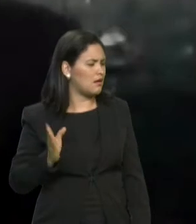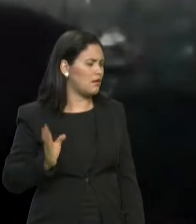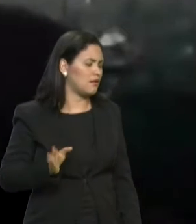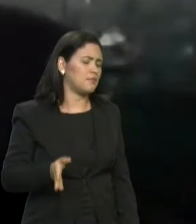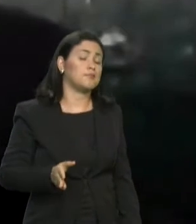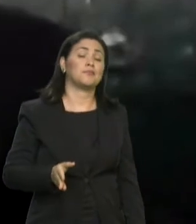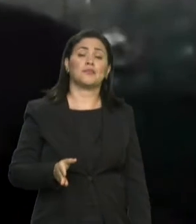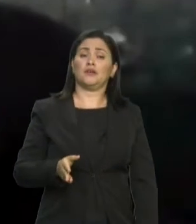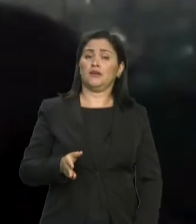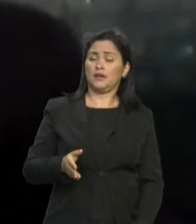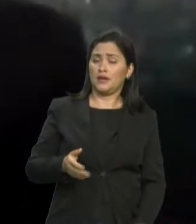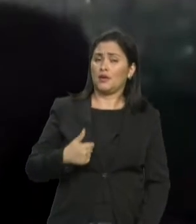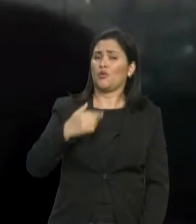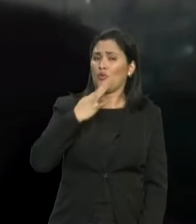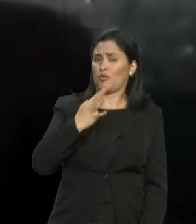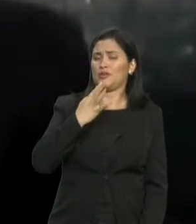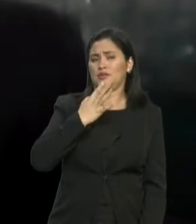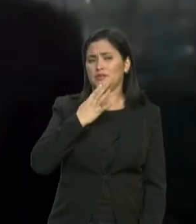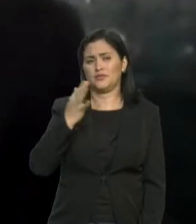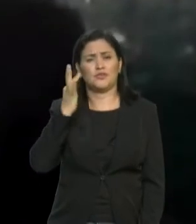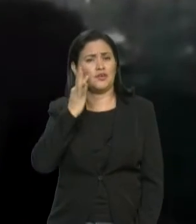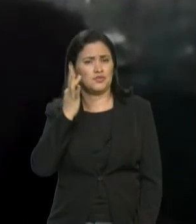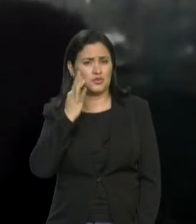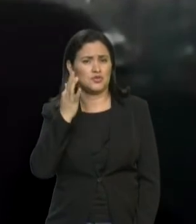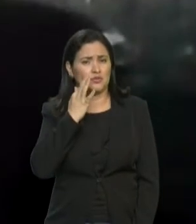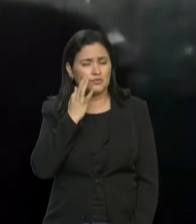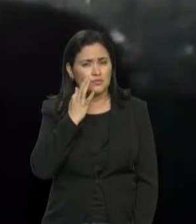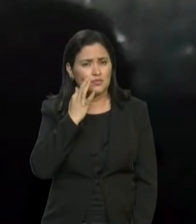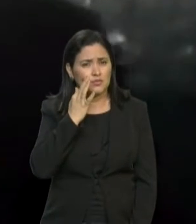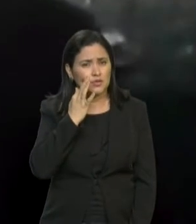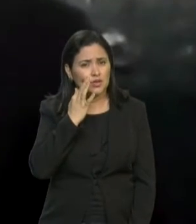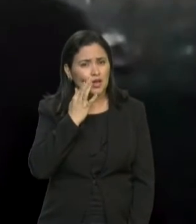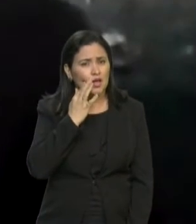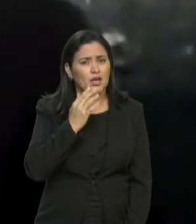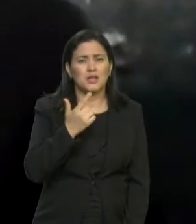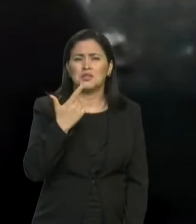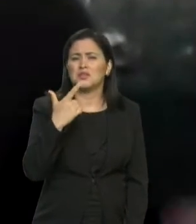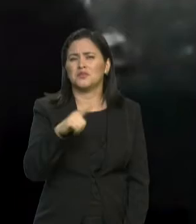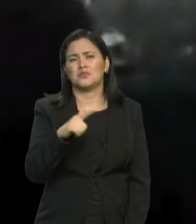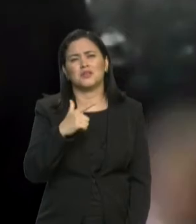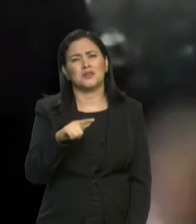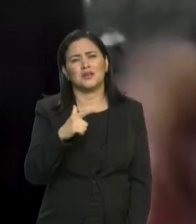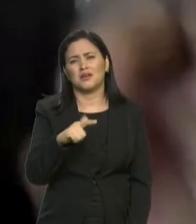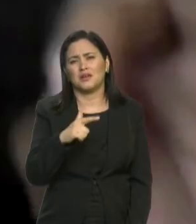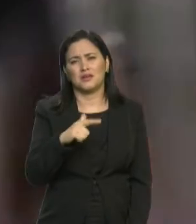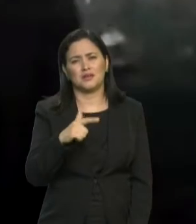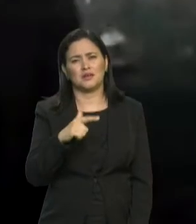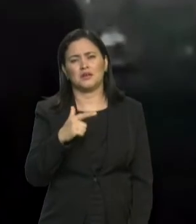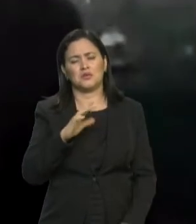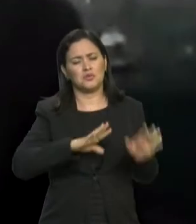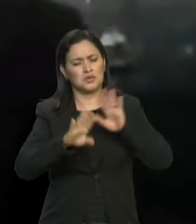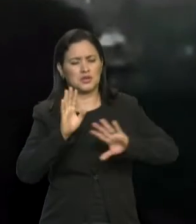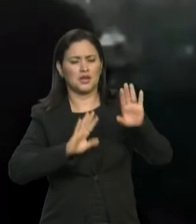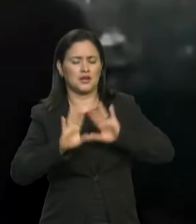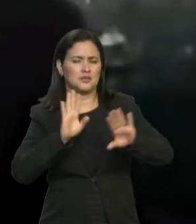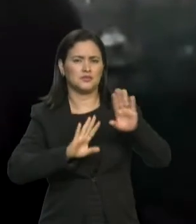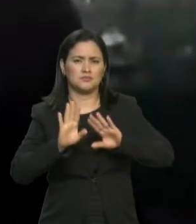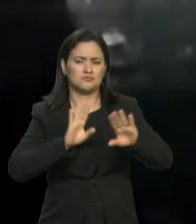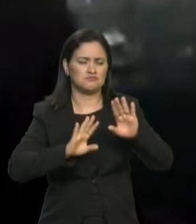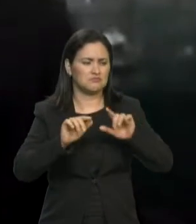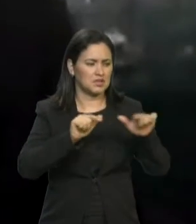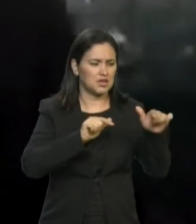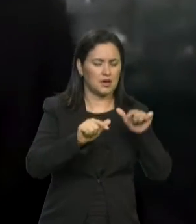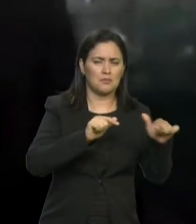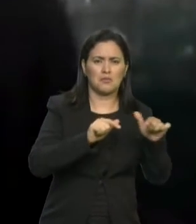o trabalho da base, o trabalho dos seus deputados. E eu, durante meu primeiro ano de mandato, eu